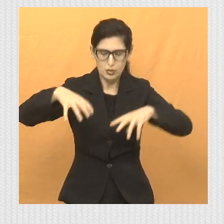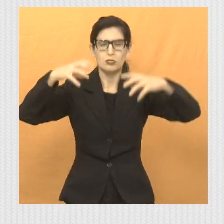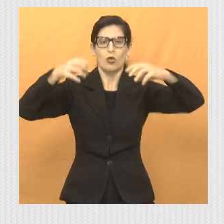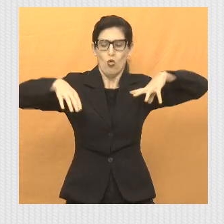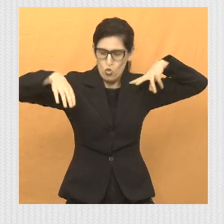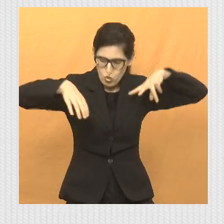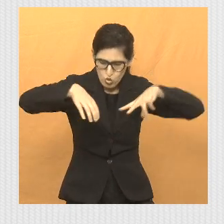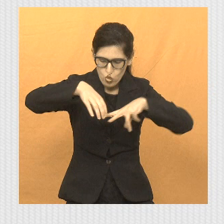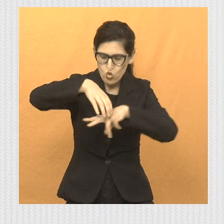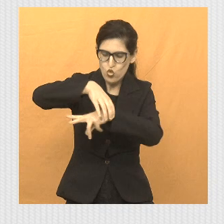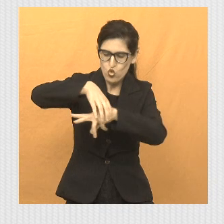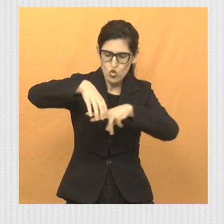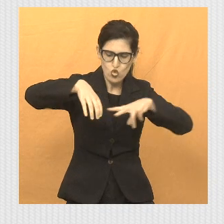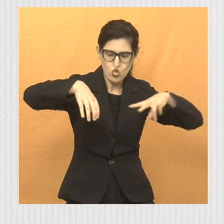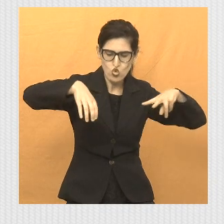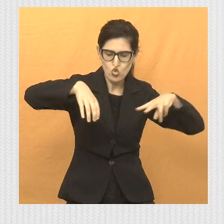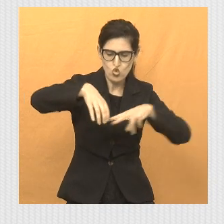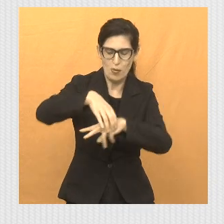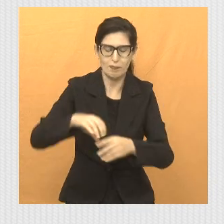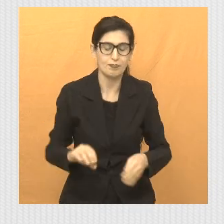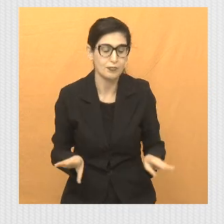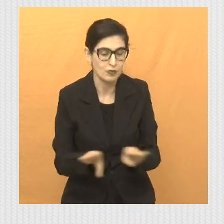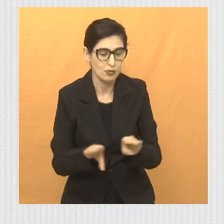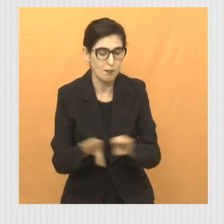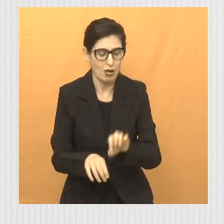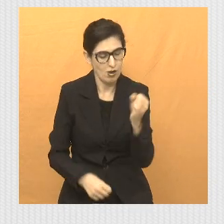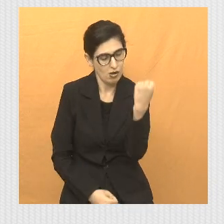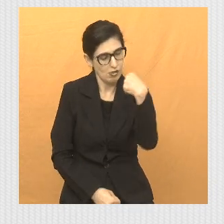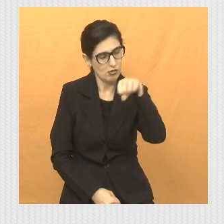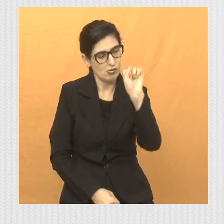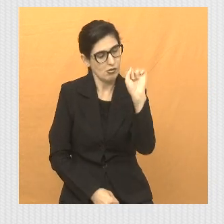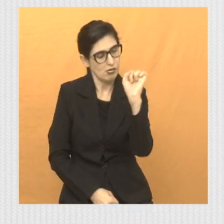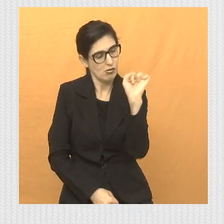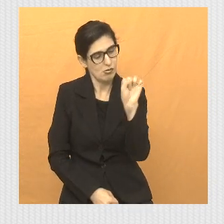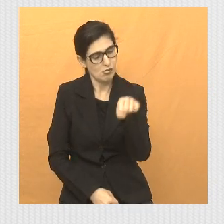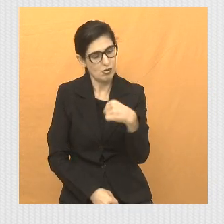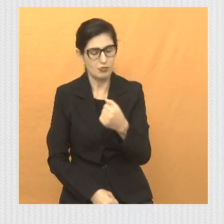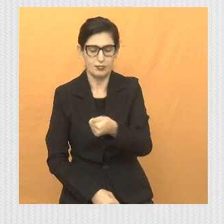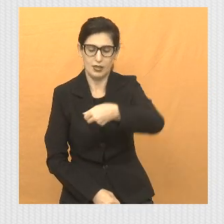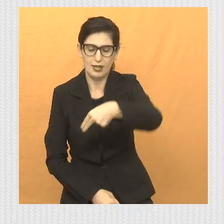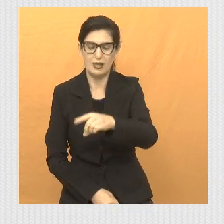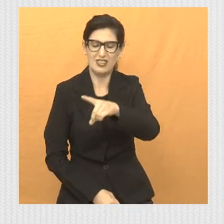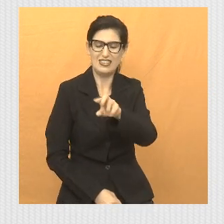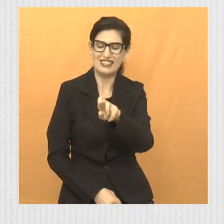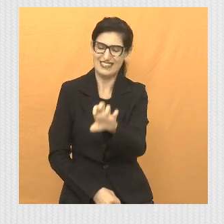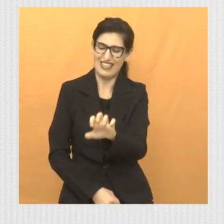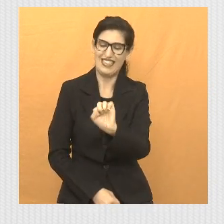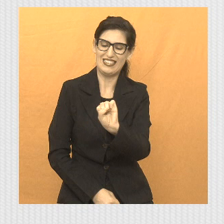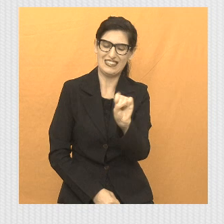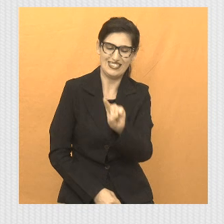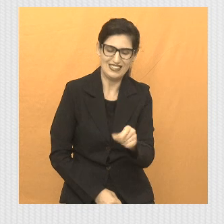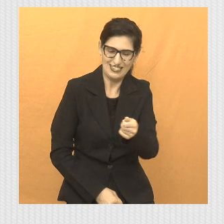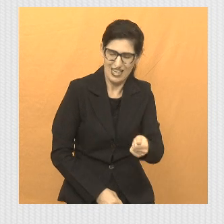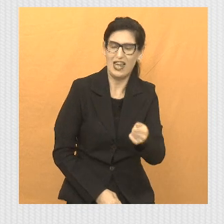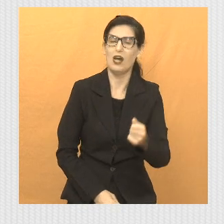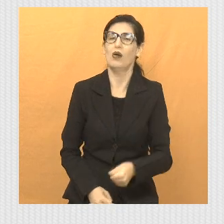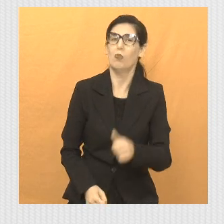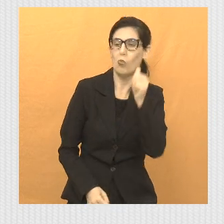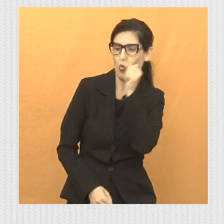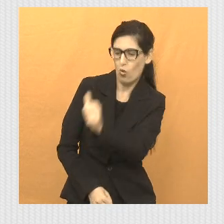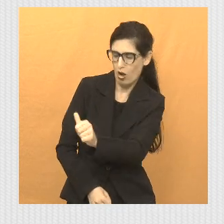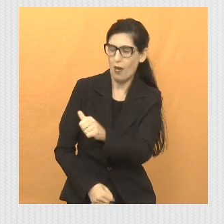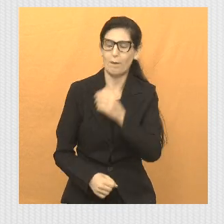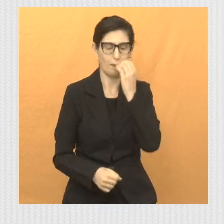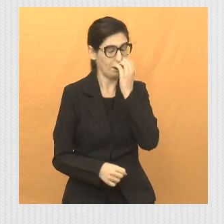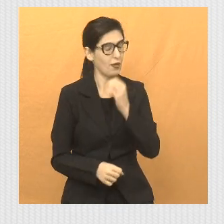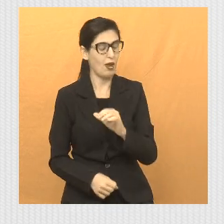magnética. Prestação de serviços de fisioterapia da Andresa Cristina, Centro de Reabilitação e Fisioterapia, e